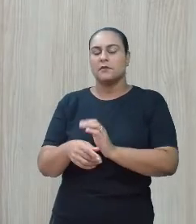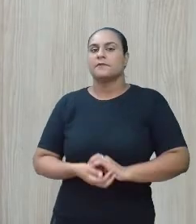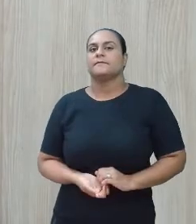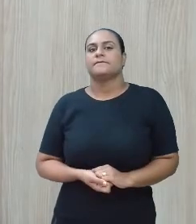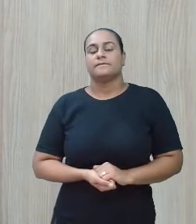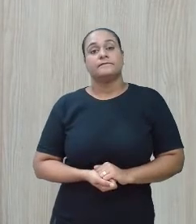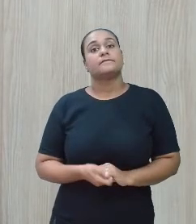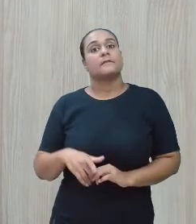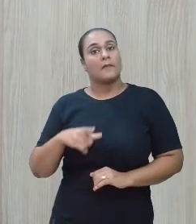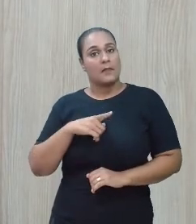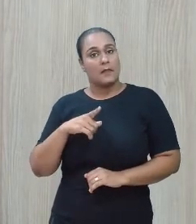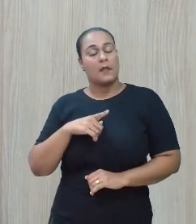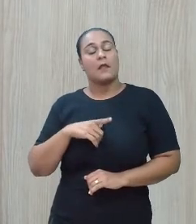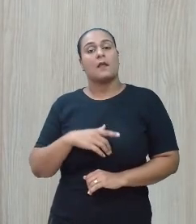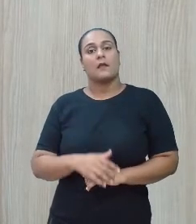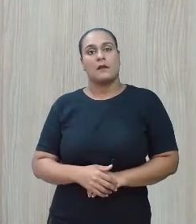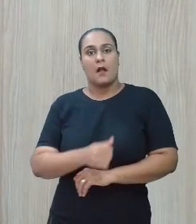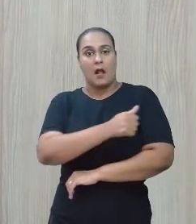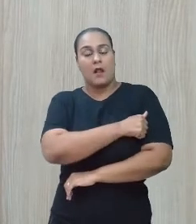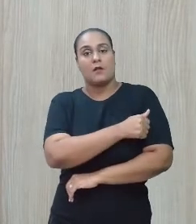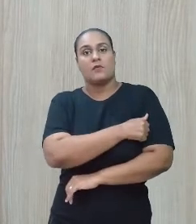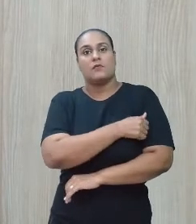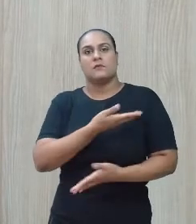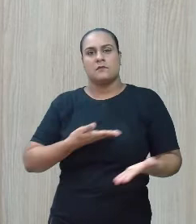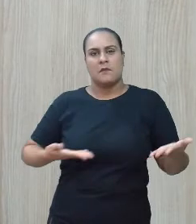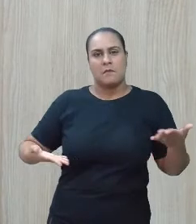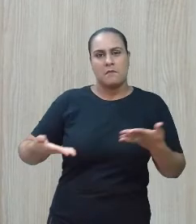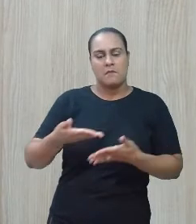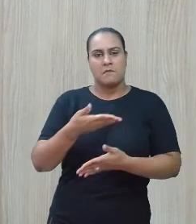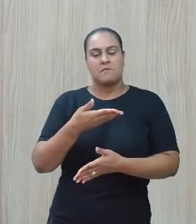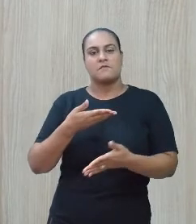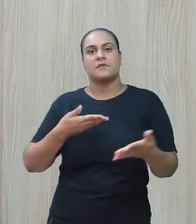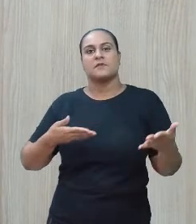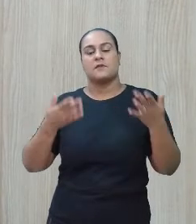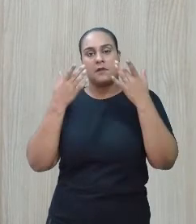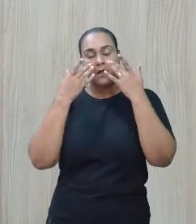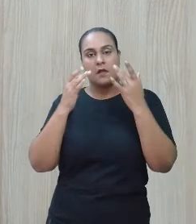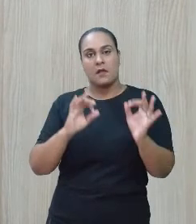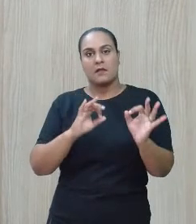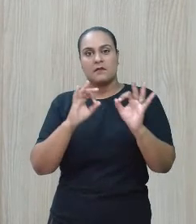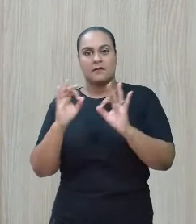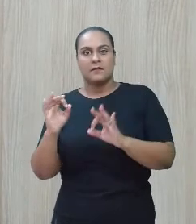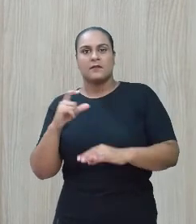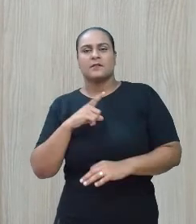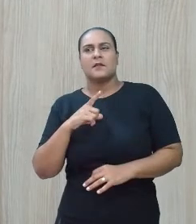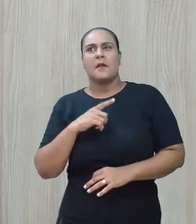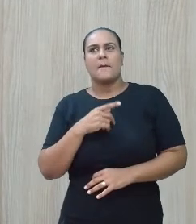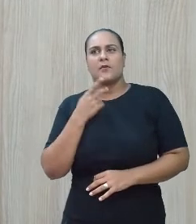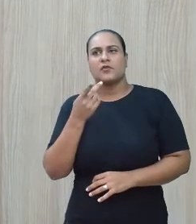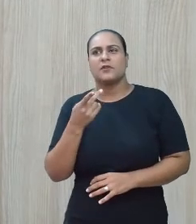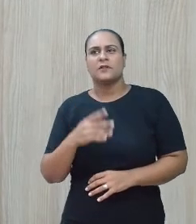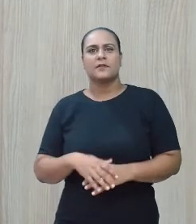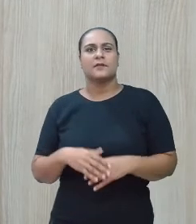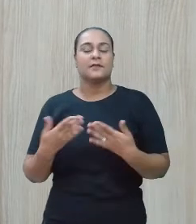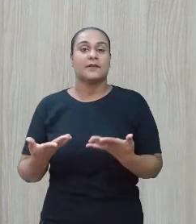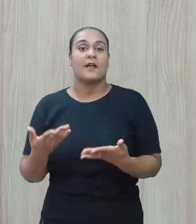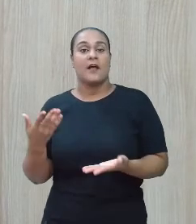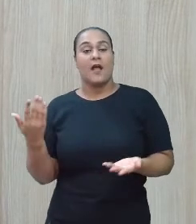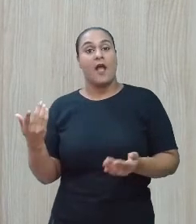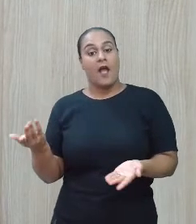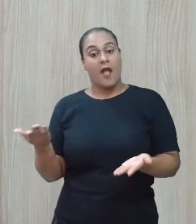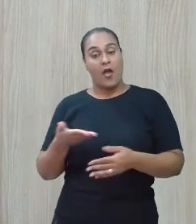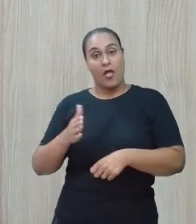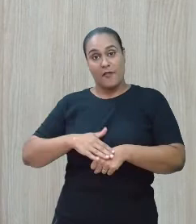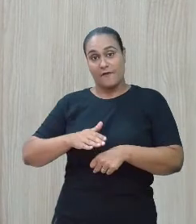Então, tem gente interagindo, sim, tem bastante gente assistindo a sua aula, professora. Tem gente que diz que está fazendo prova e assistindo a aula, eu não